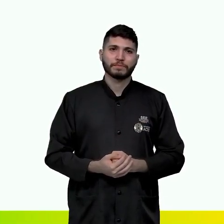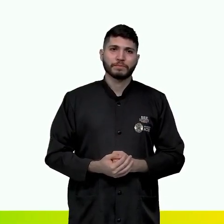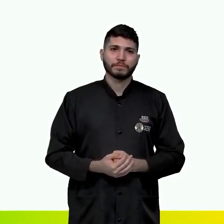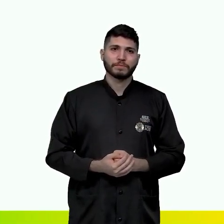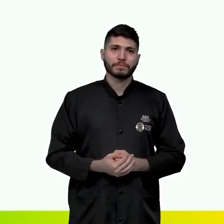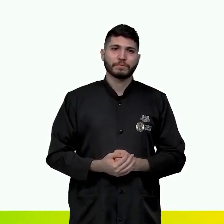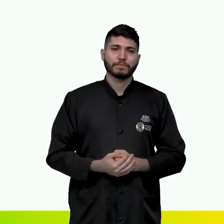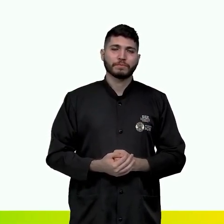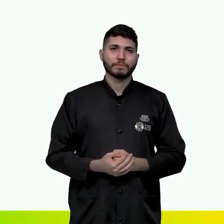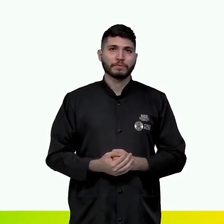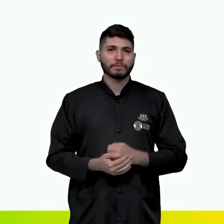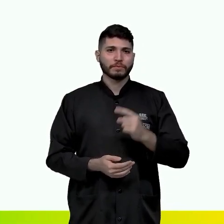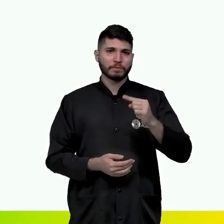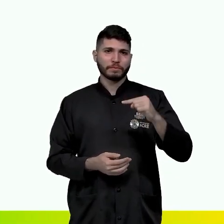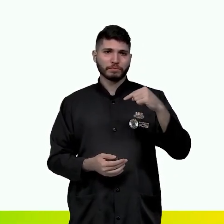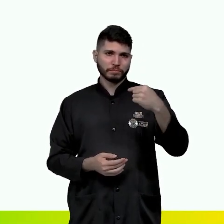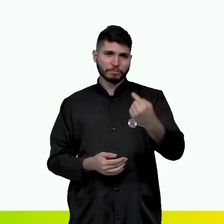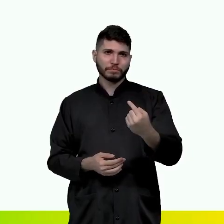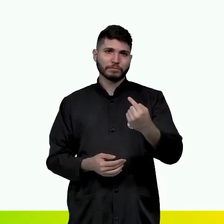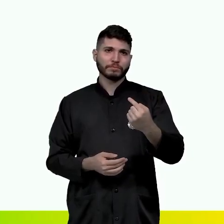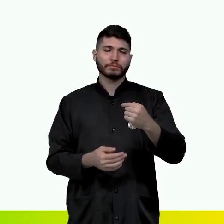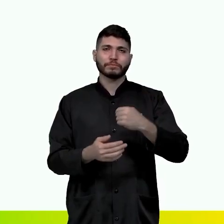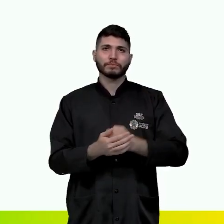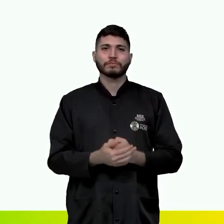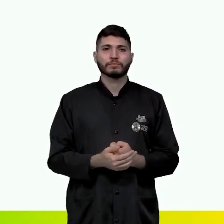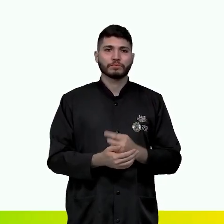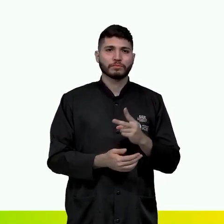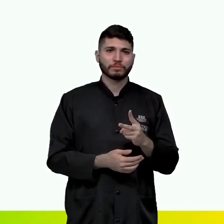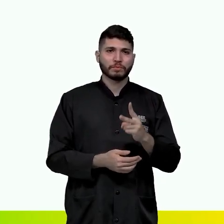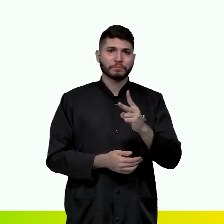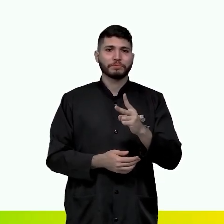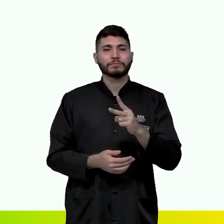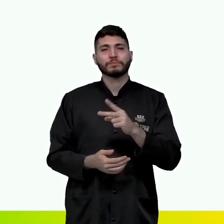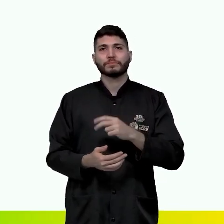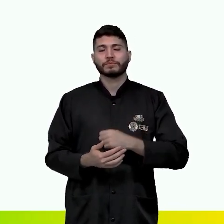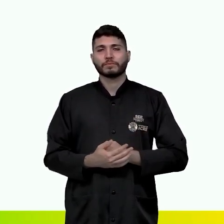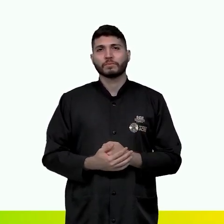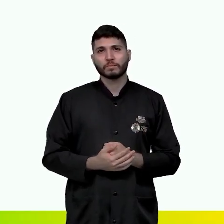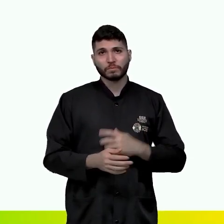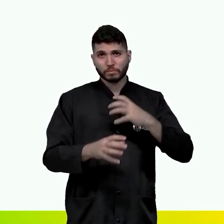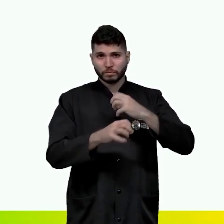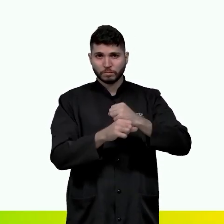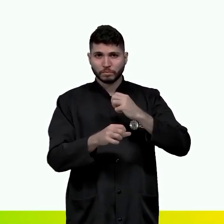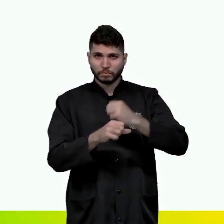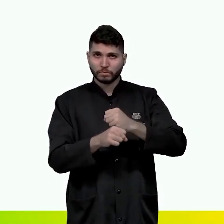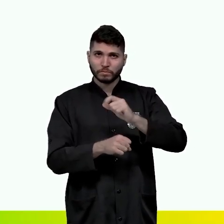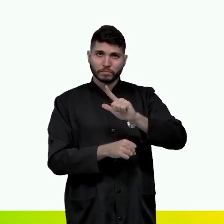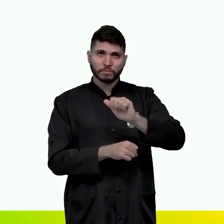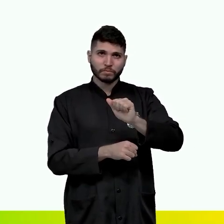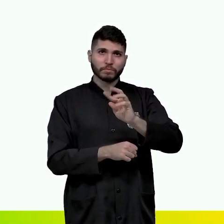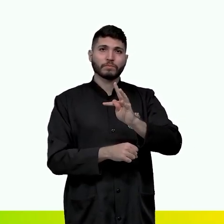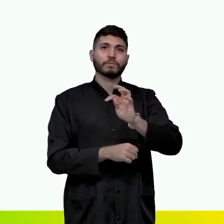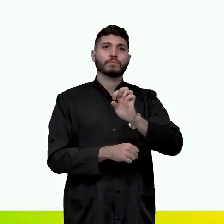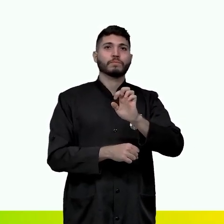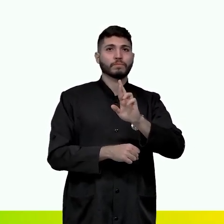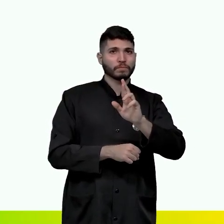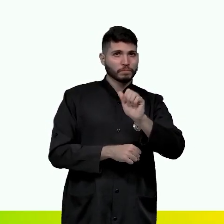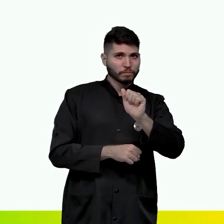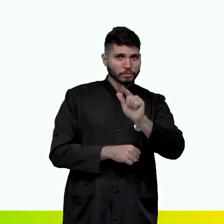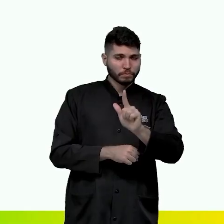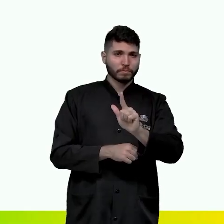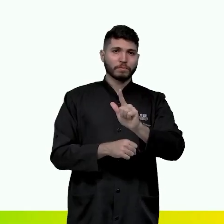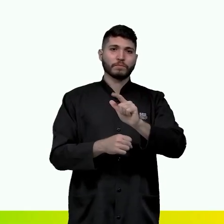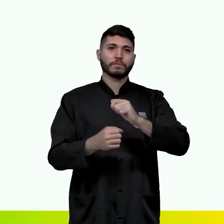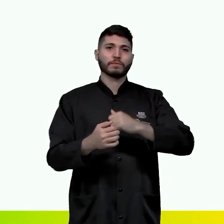calcular essa lateral aqui, tá? Vamos calcular essa lateral menor.